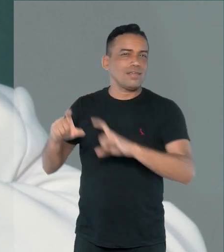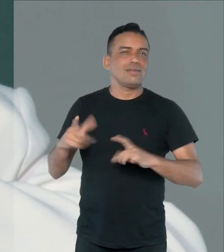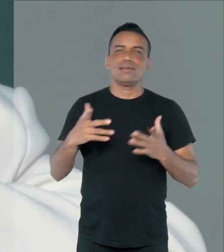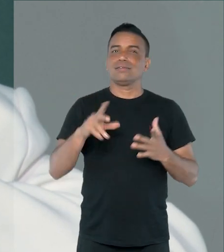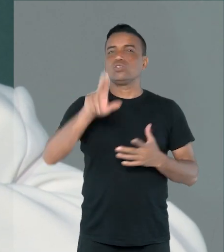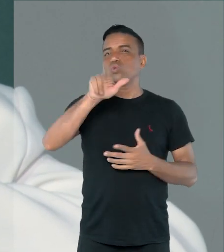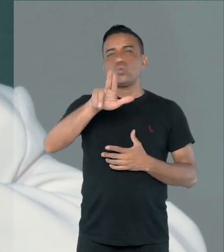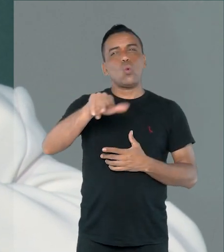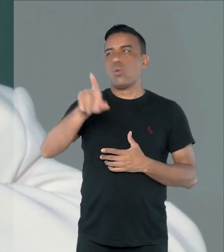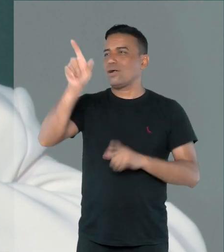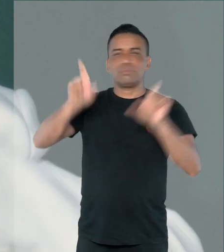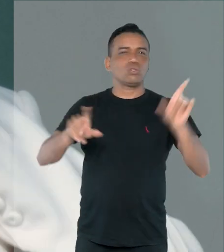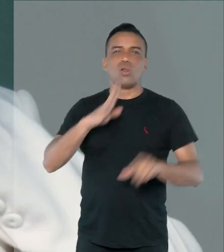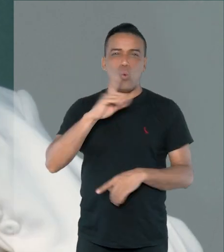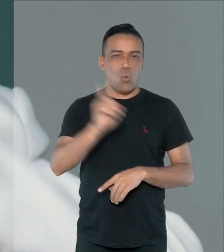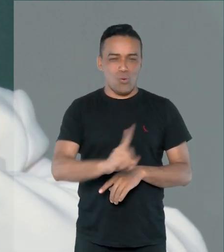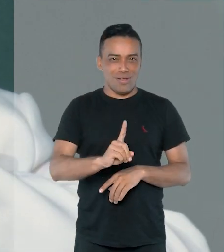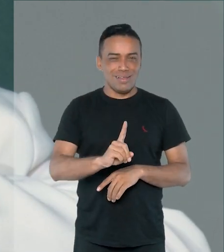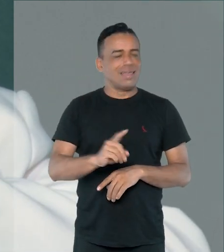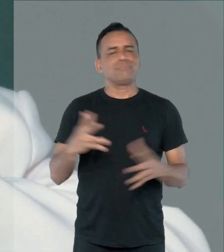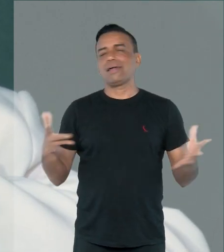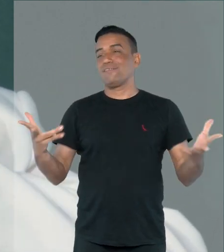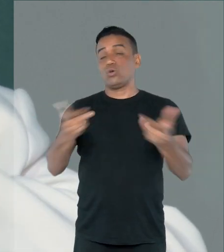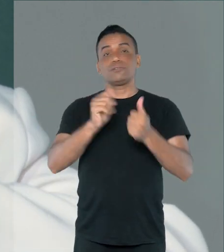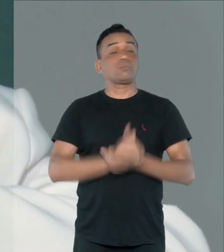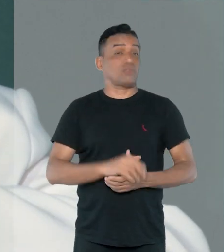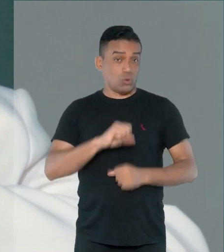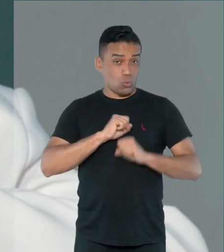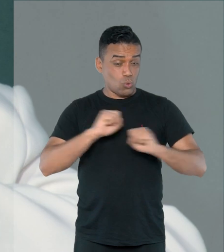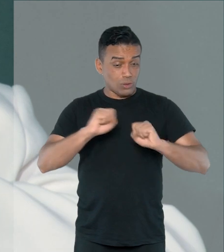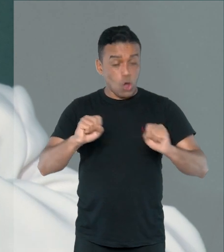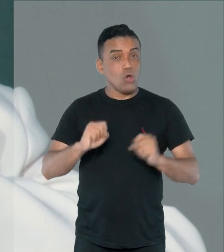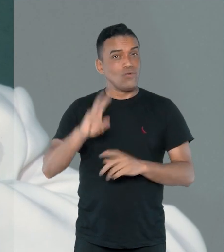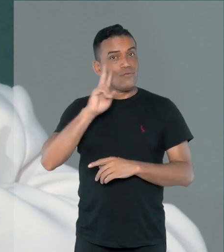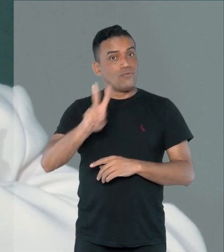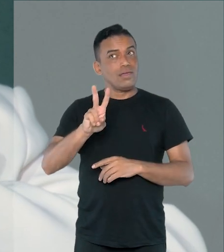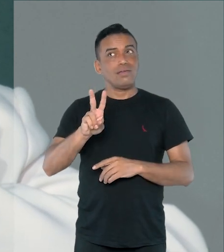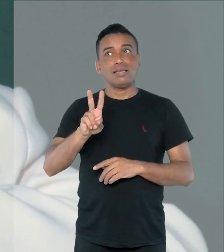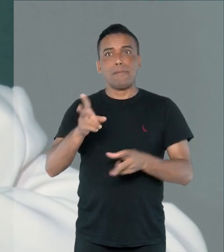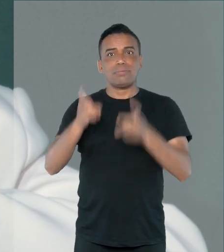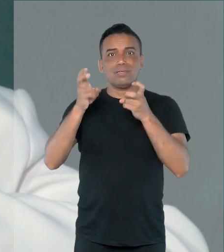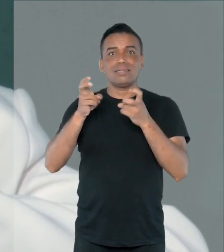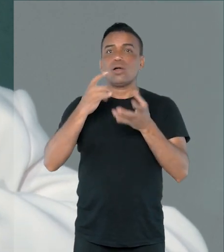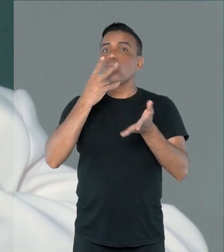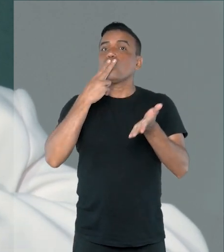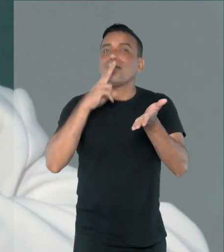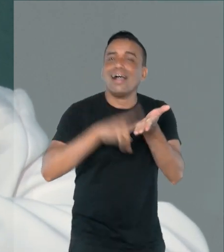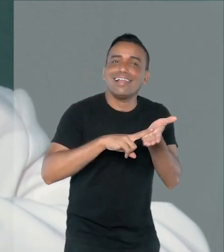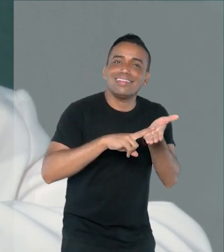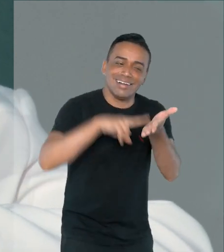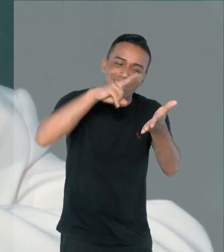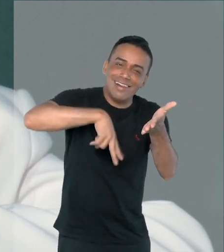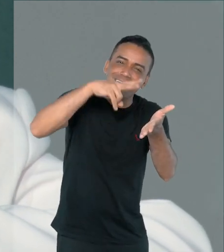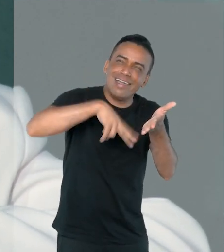gosto muito das narrativas pessoais, ouvir essas vozes. Cartas, né? É um momento privilegiado, em que a carta era,